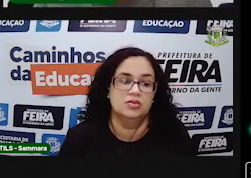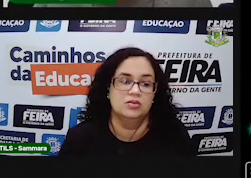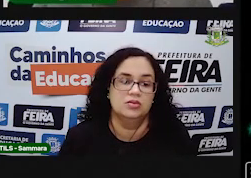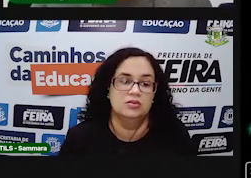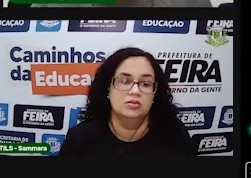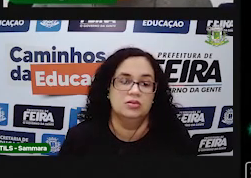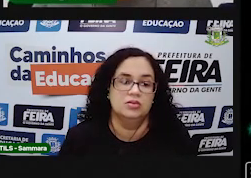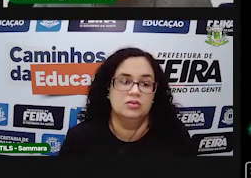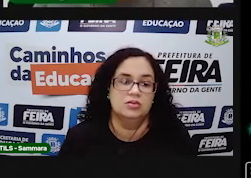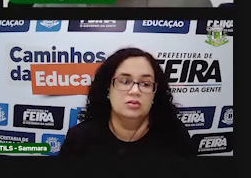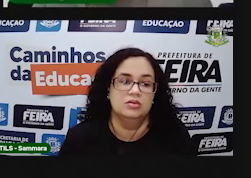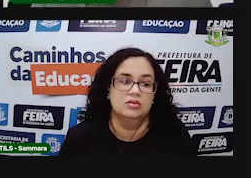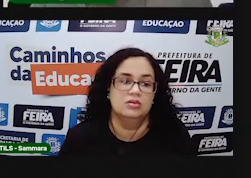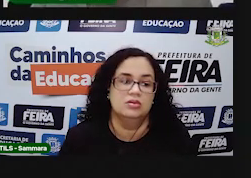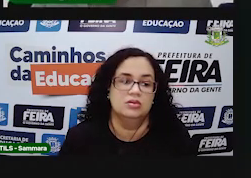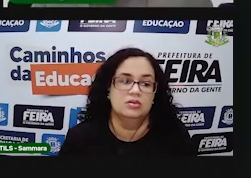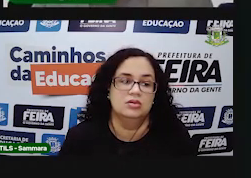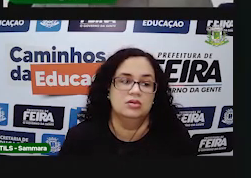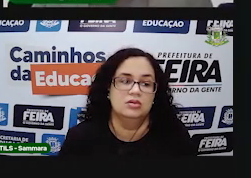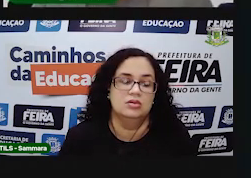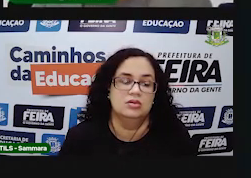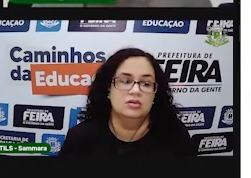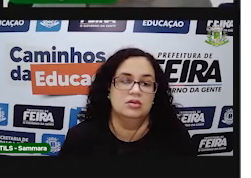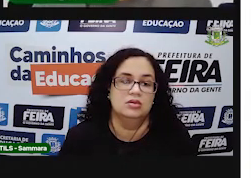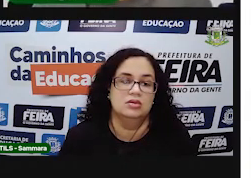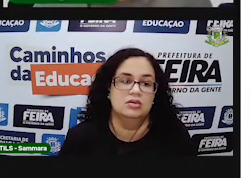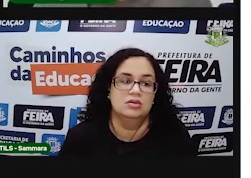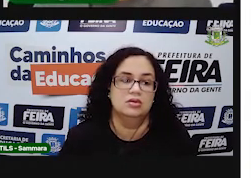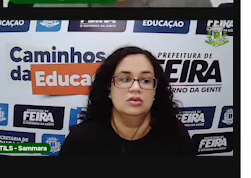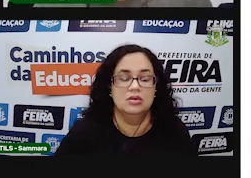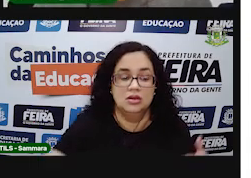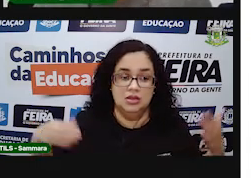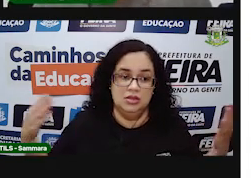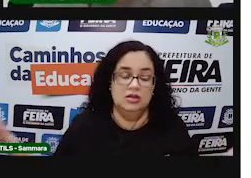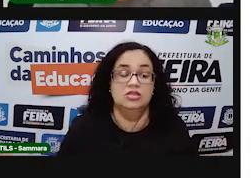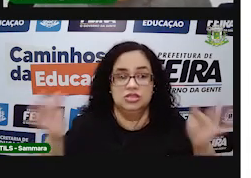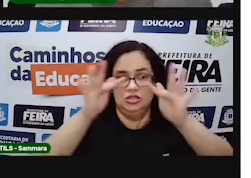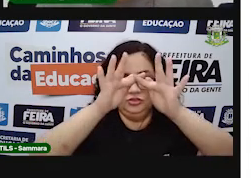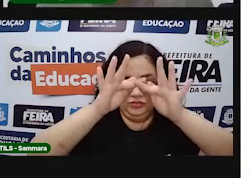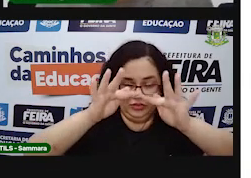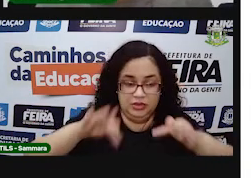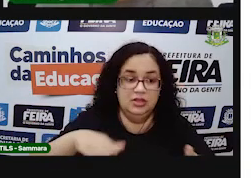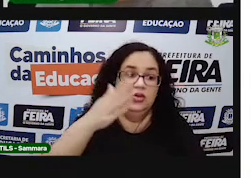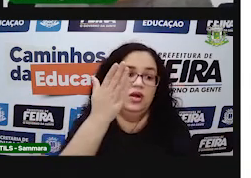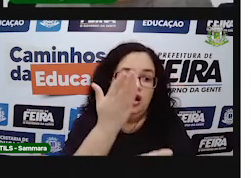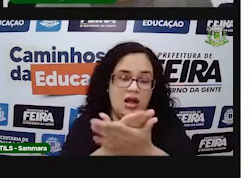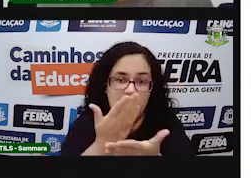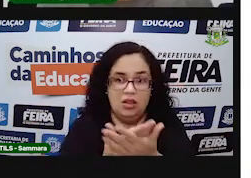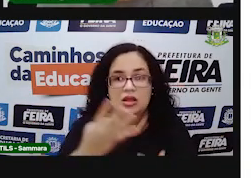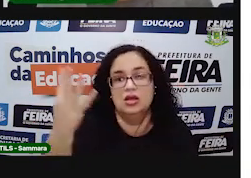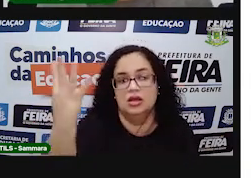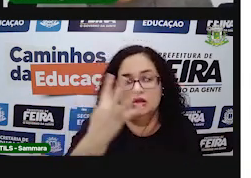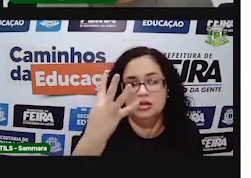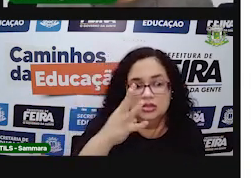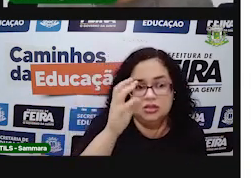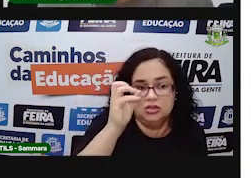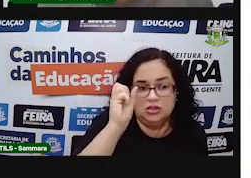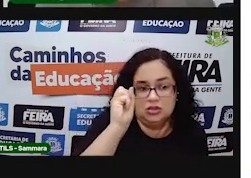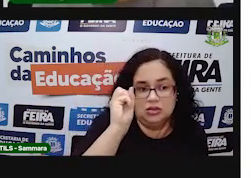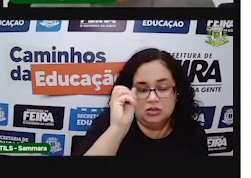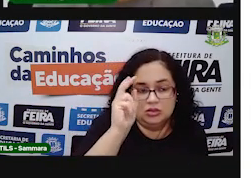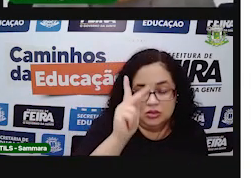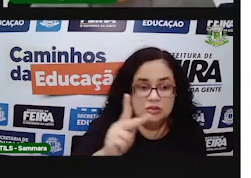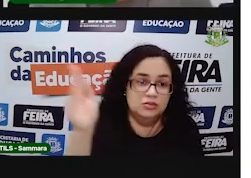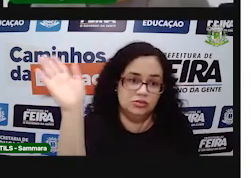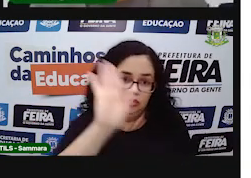É isso aí. chegamos ao final dessa aula 4, tá